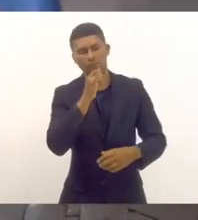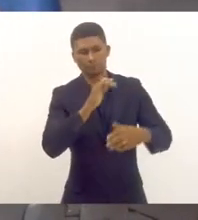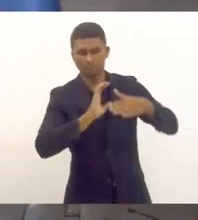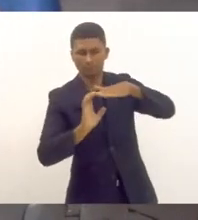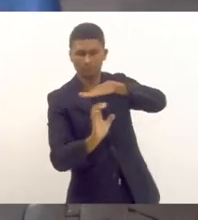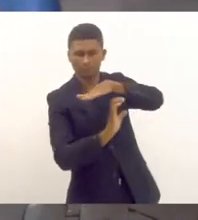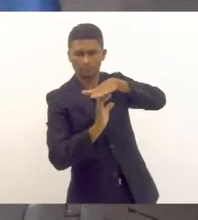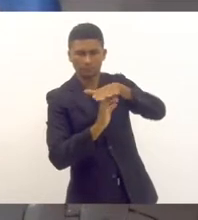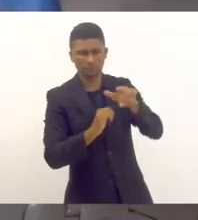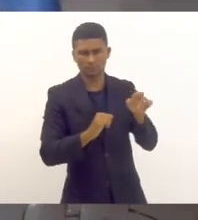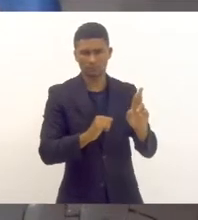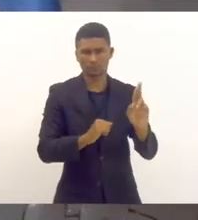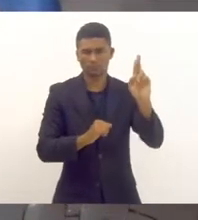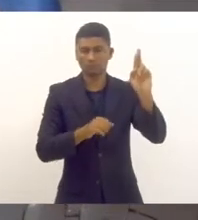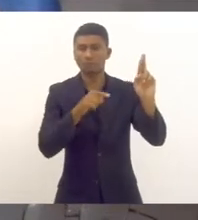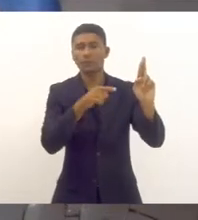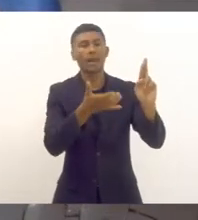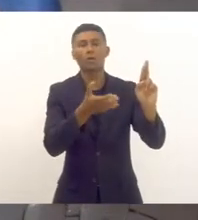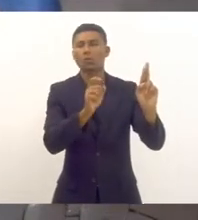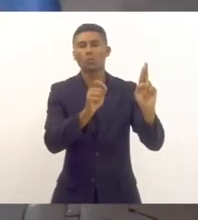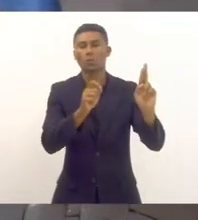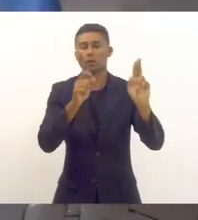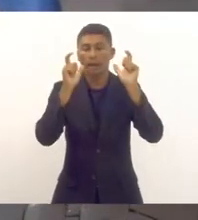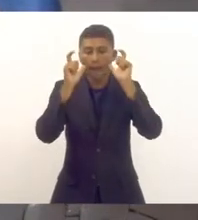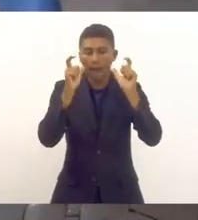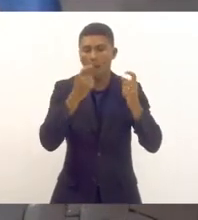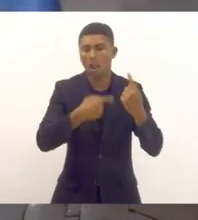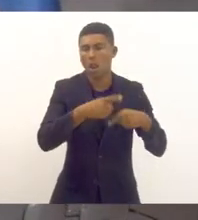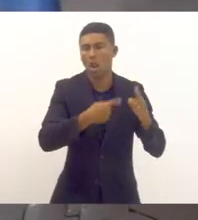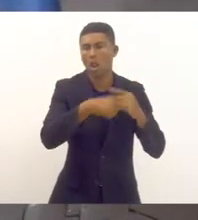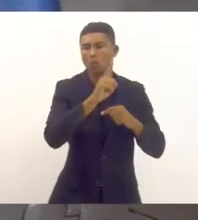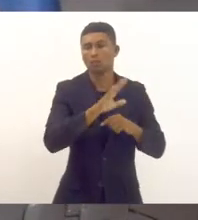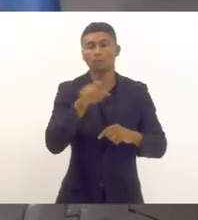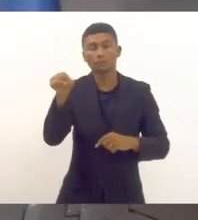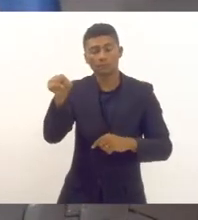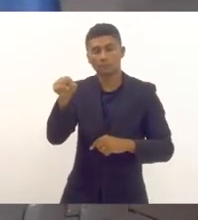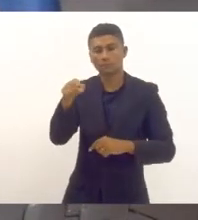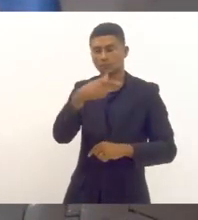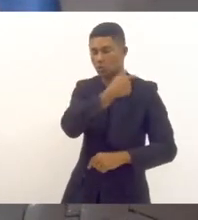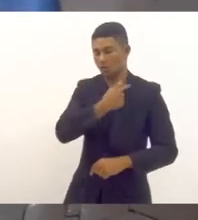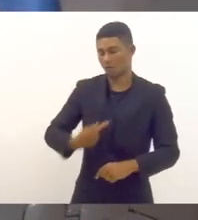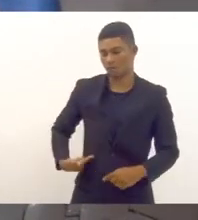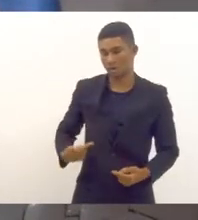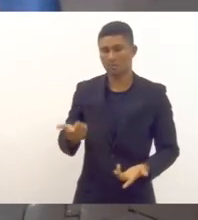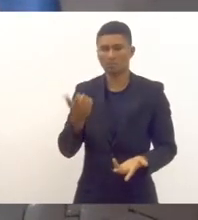né, privada para gerar lucros para si, mas o gestor público tem que tratar